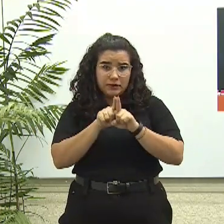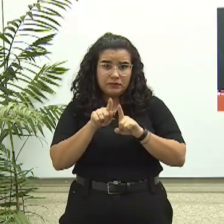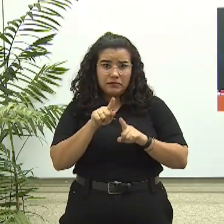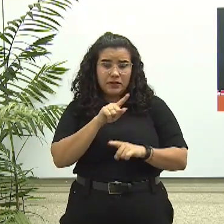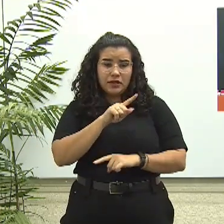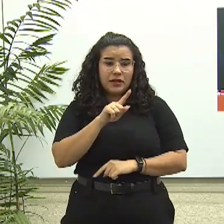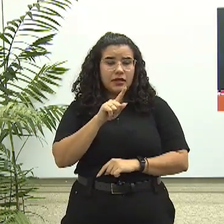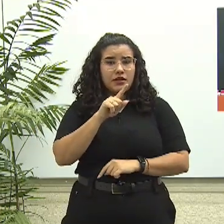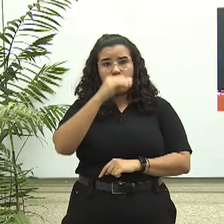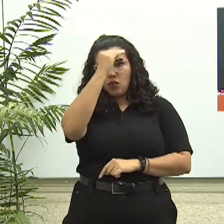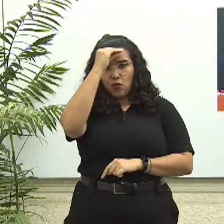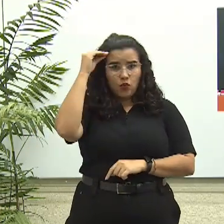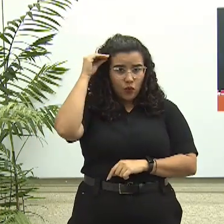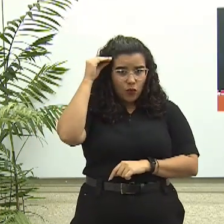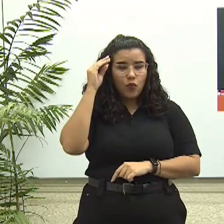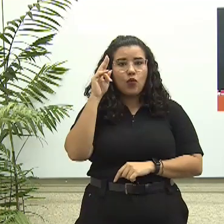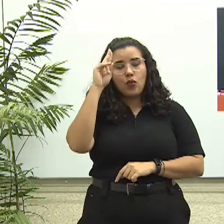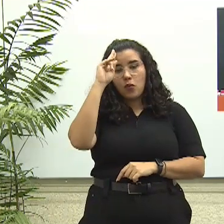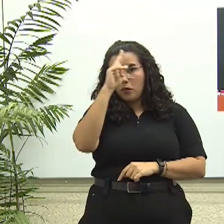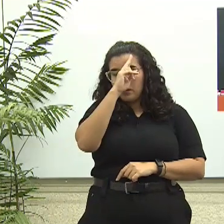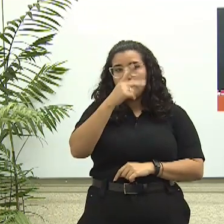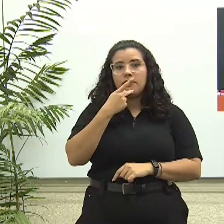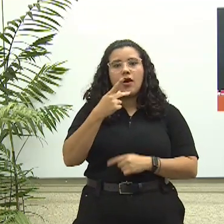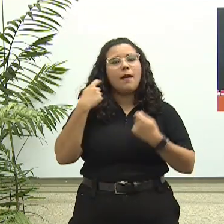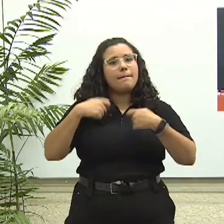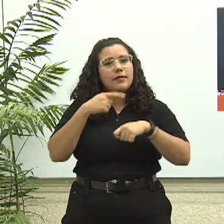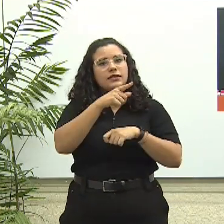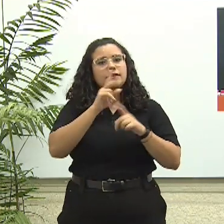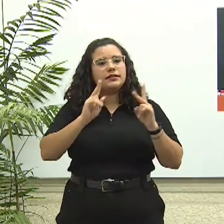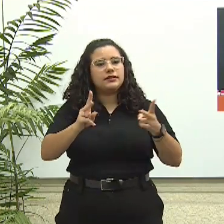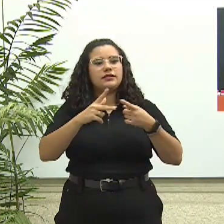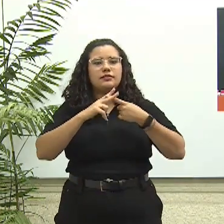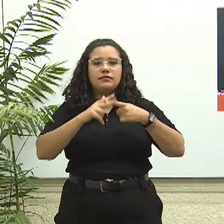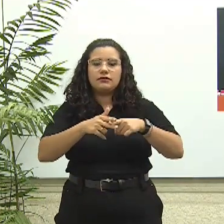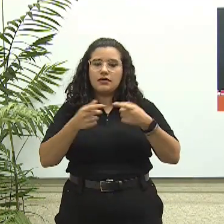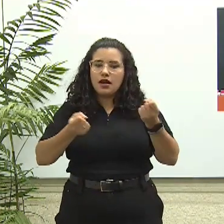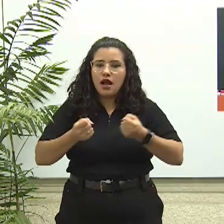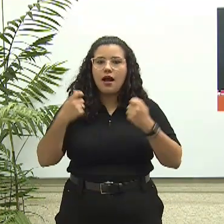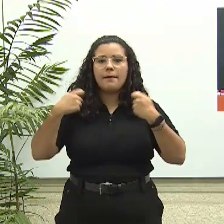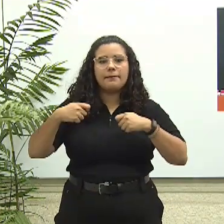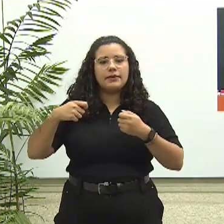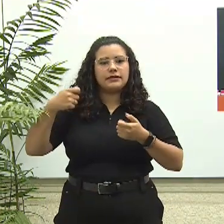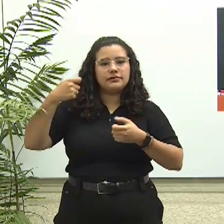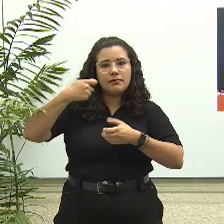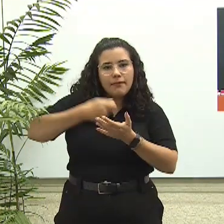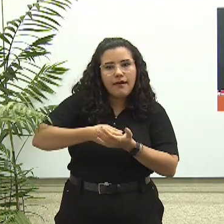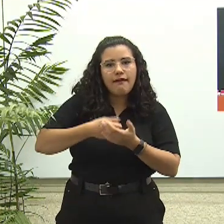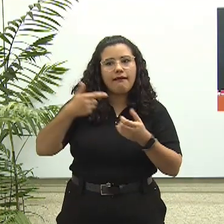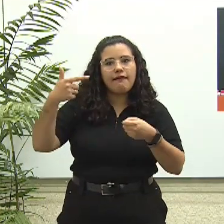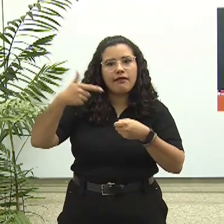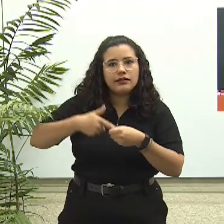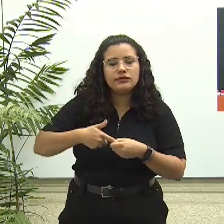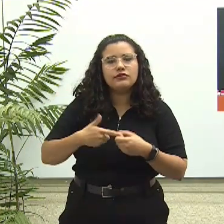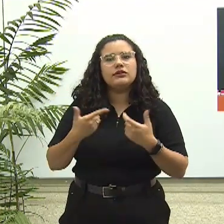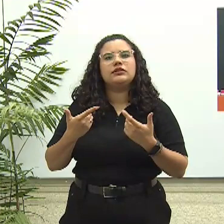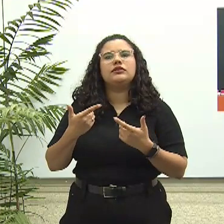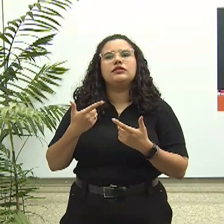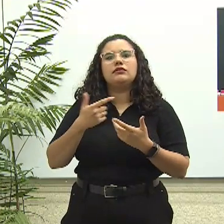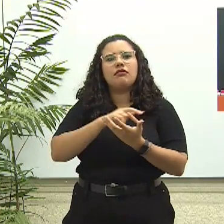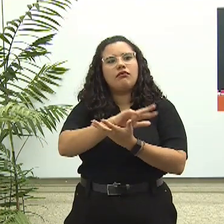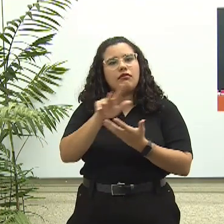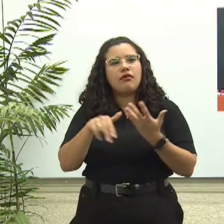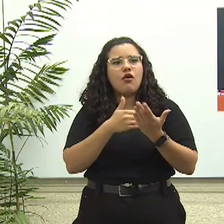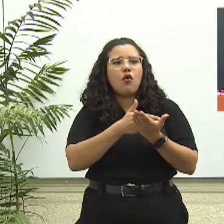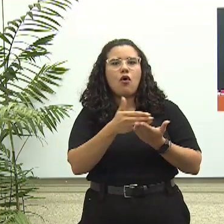reclamação do do motorista que ele tem que fazer a manutenção do carro que ele tem que pagar a gasolina quer dizer ele entra agora com os meios de